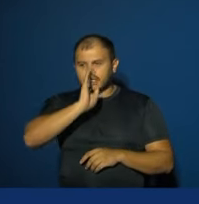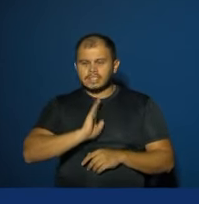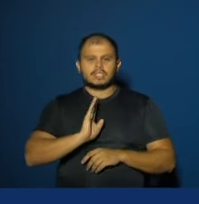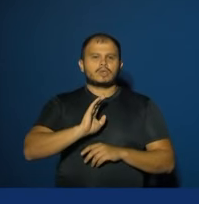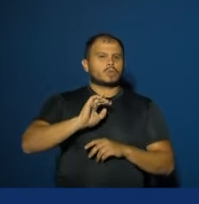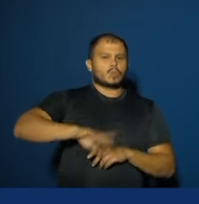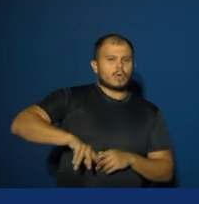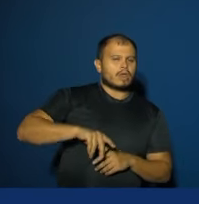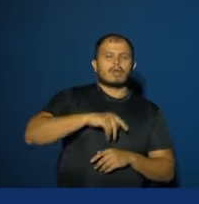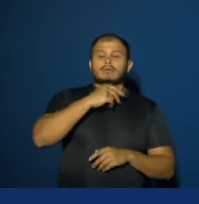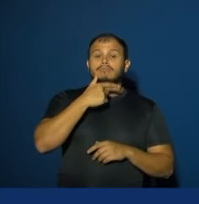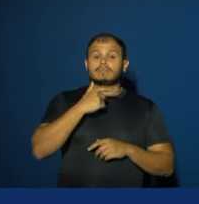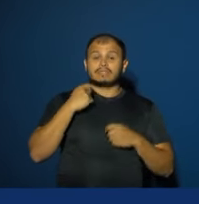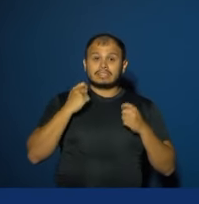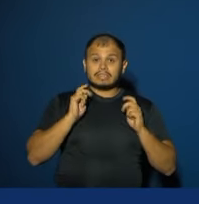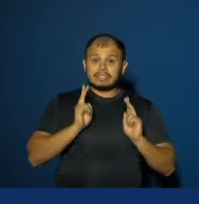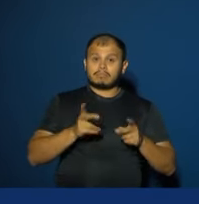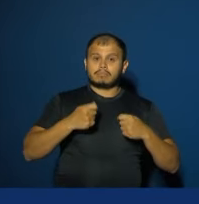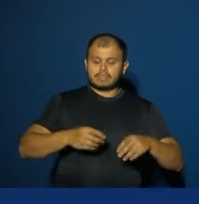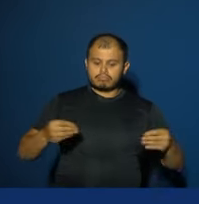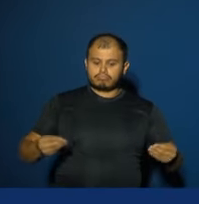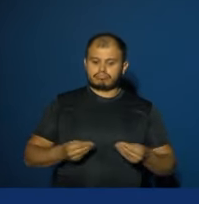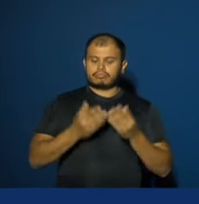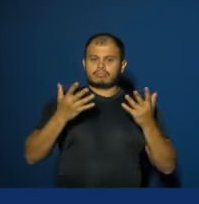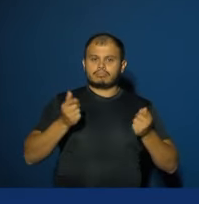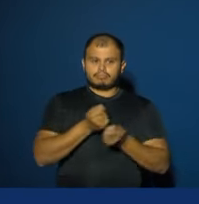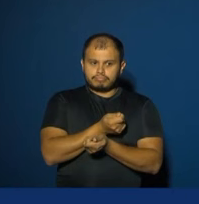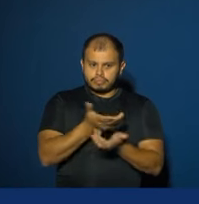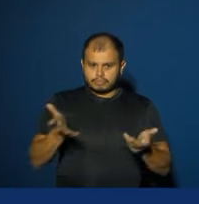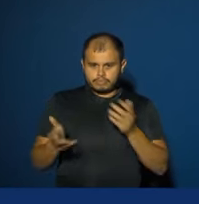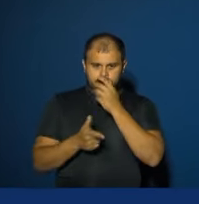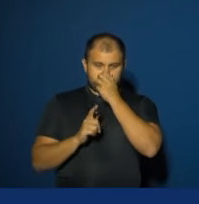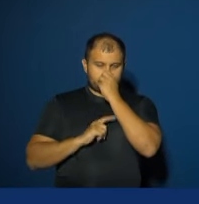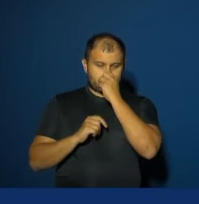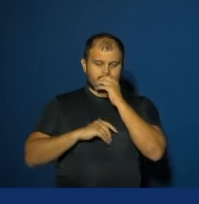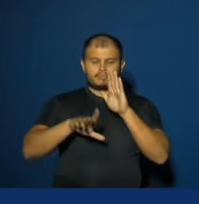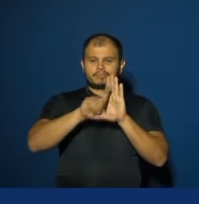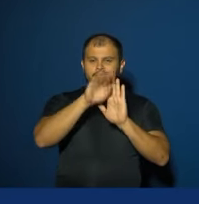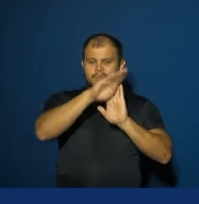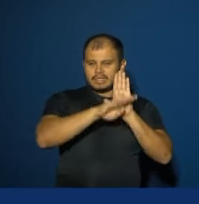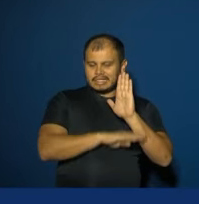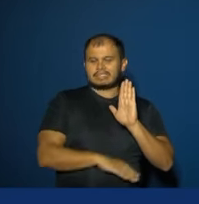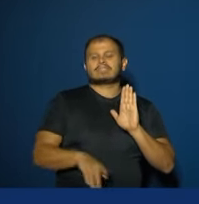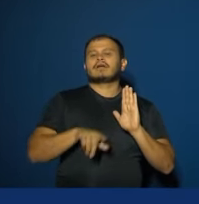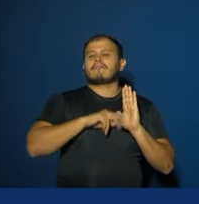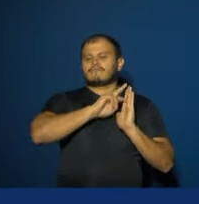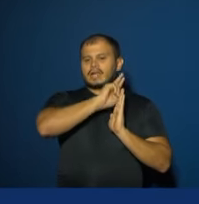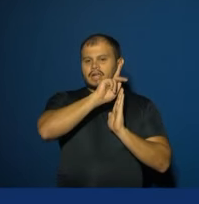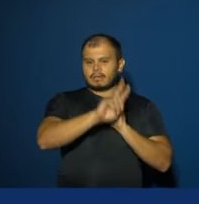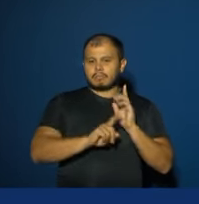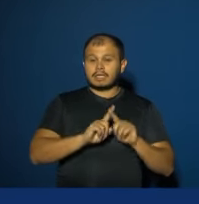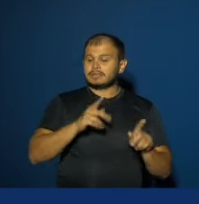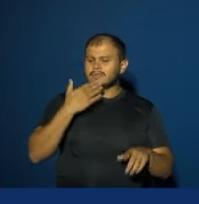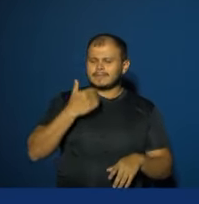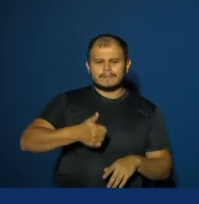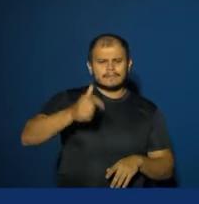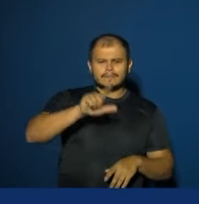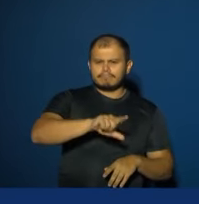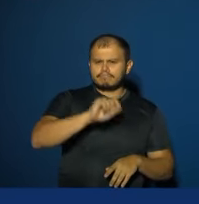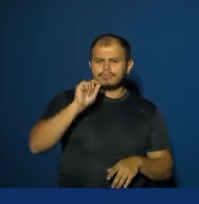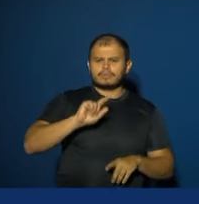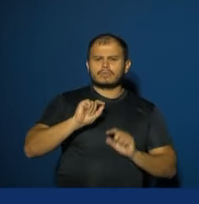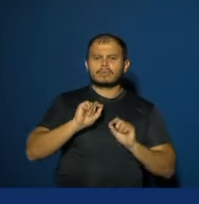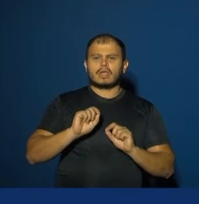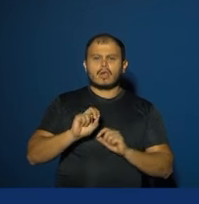tá sempre surpreendendo existe na Iguatemi uma lista de valores mas o preferido da companhia chama é uma palavra